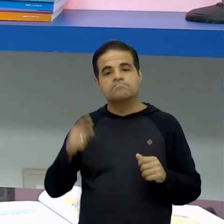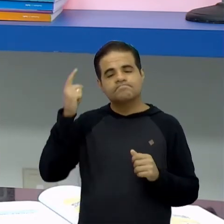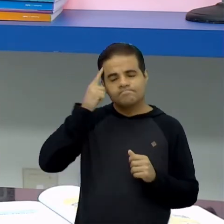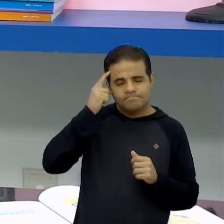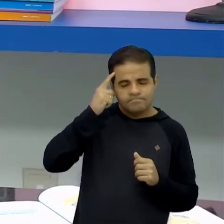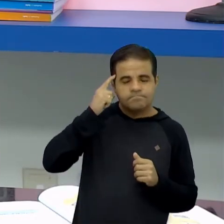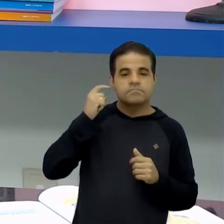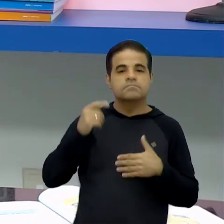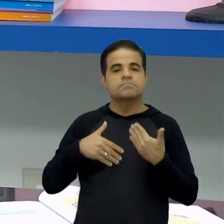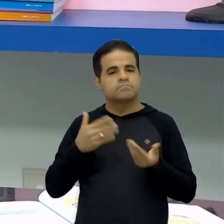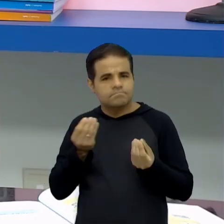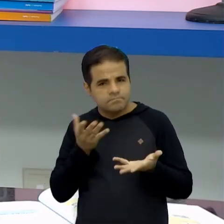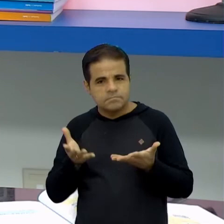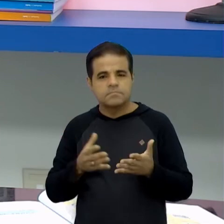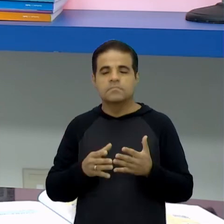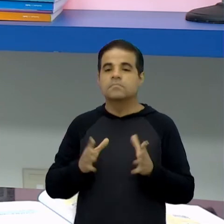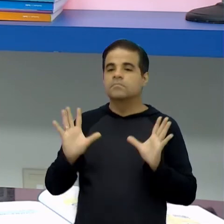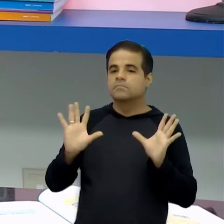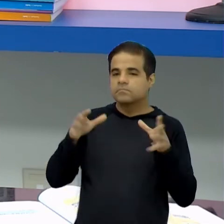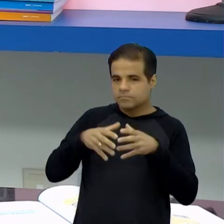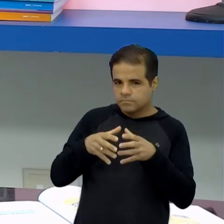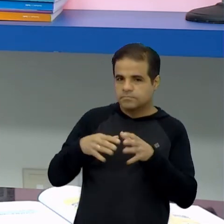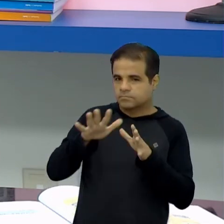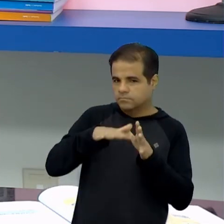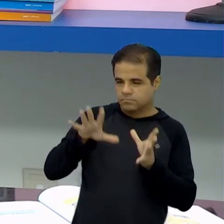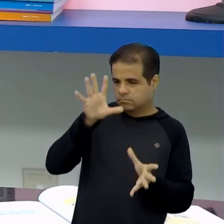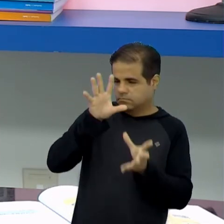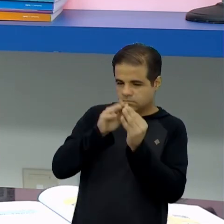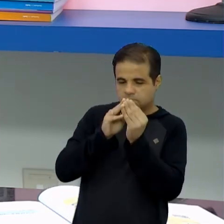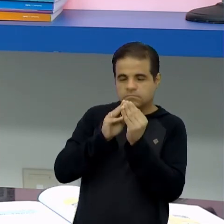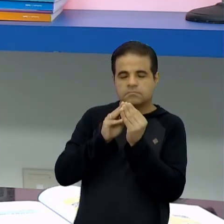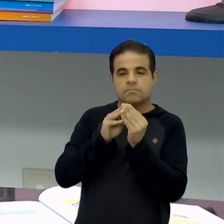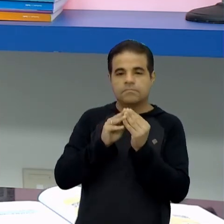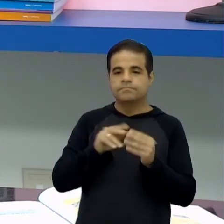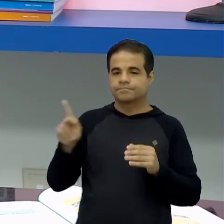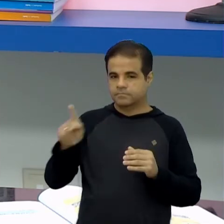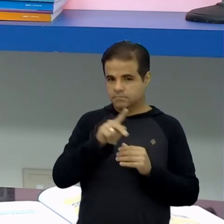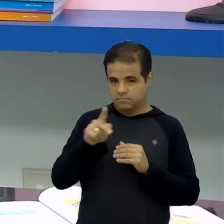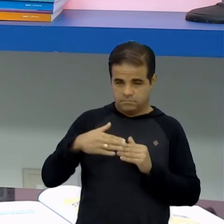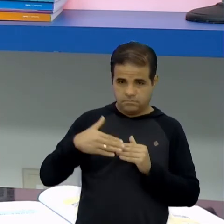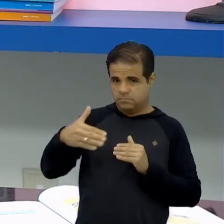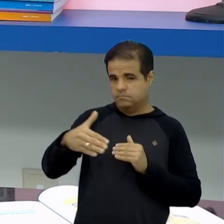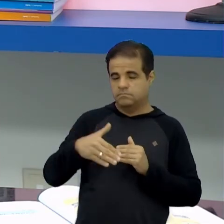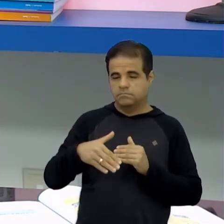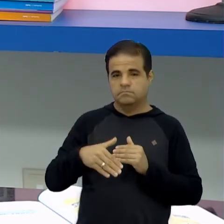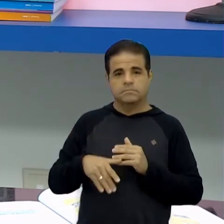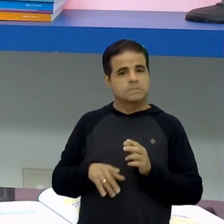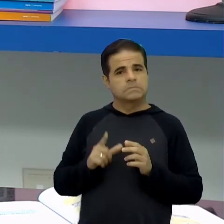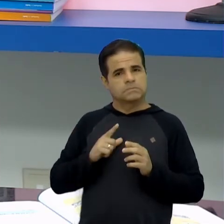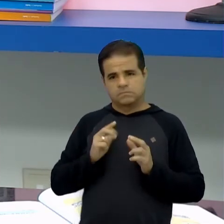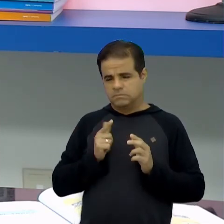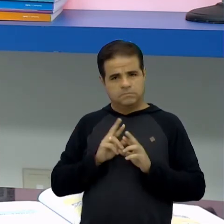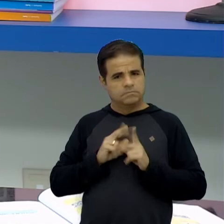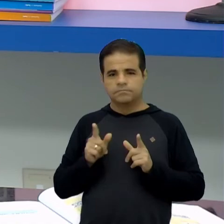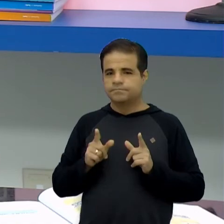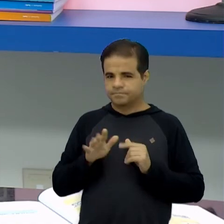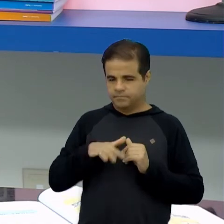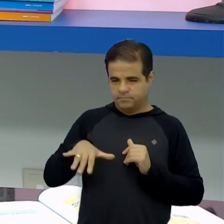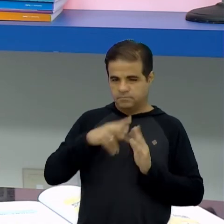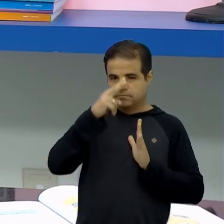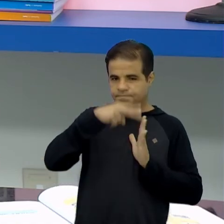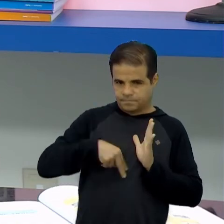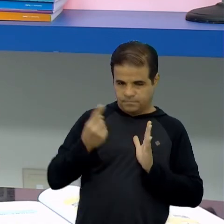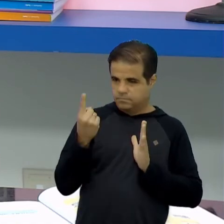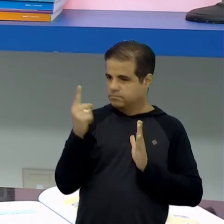só aquele materialzinho que a gente deixa, né? Um resuminho aí para os professores, nada muito diferente também do que eu fiz a leitura